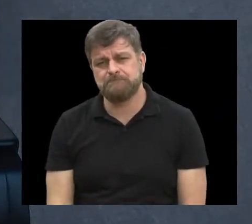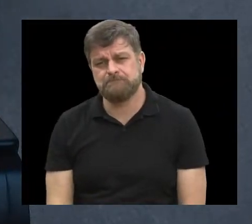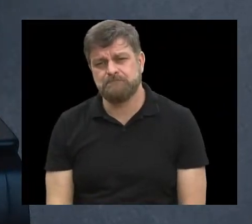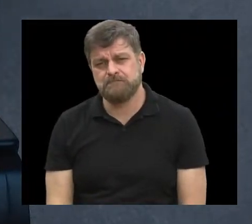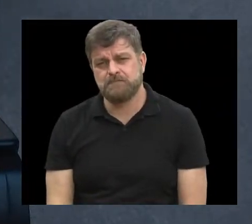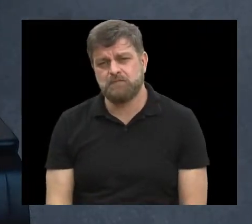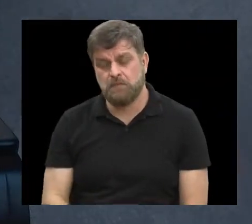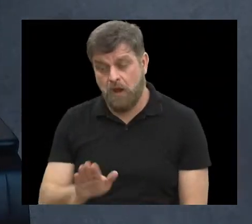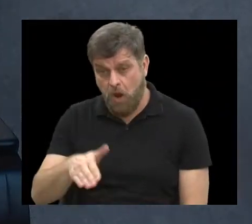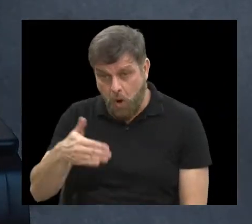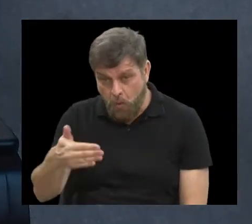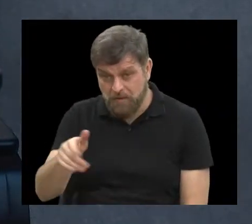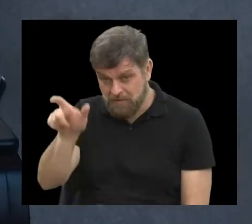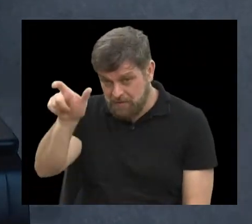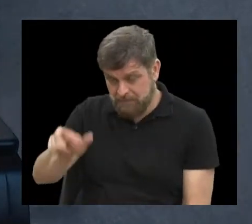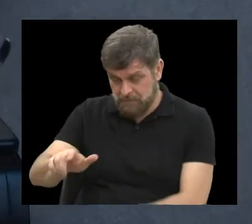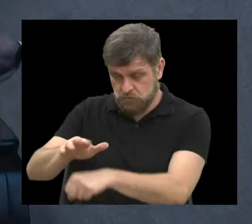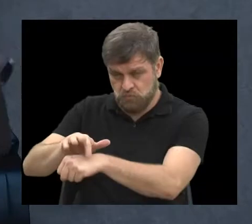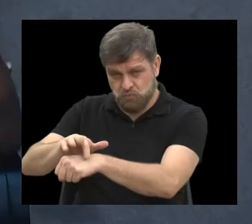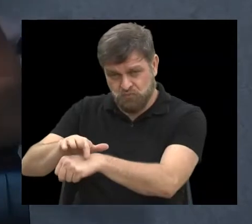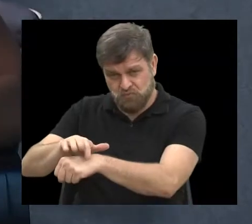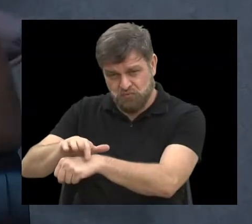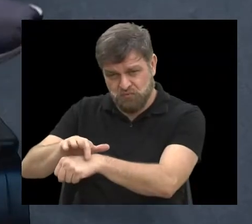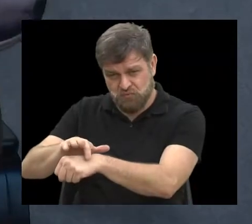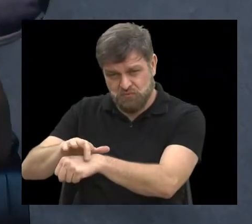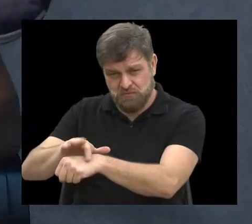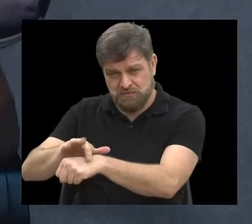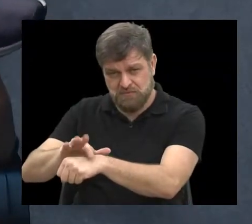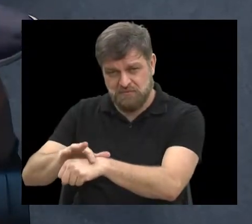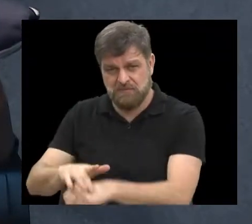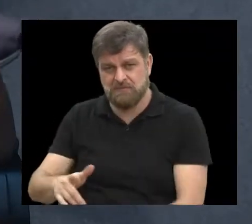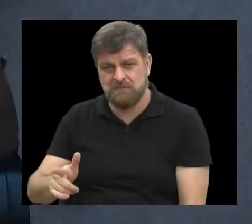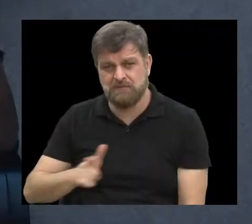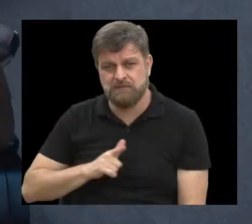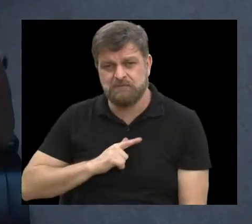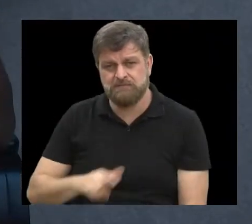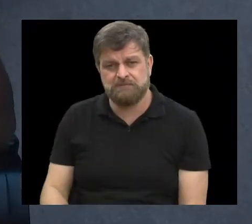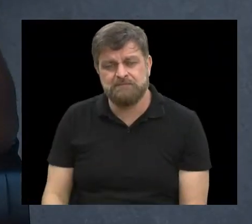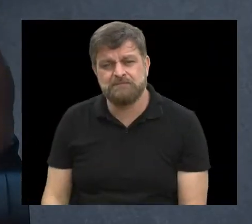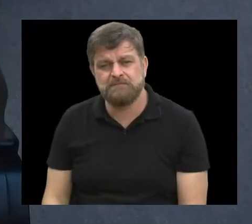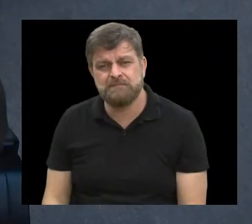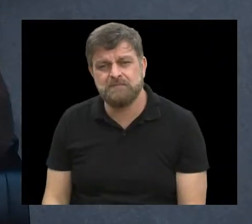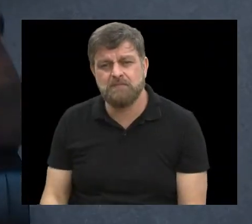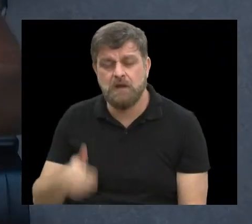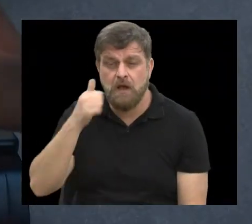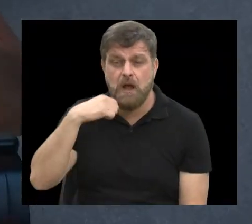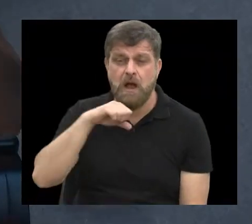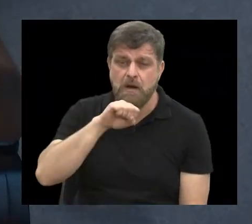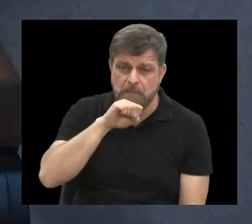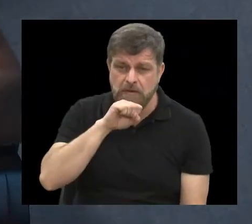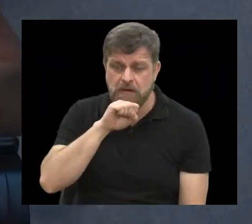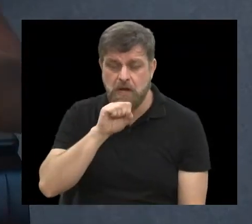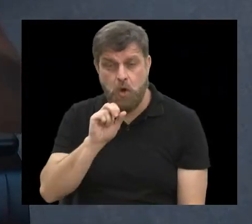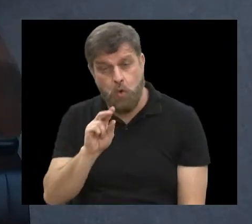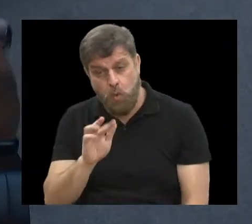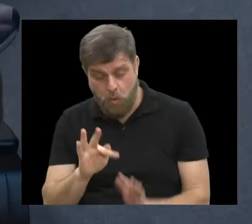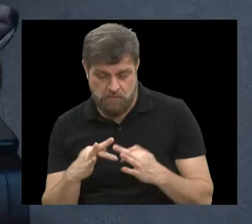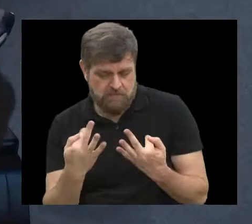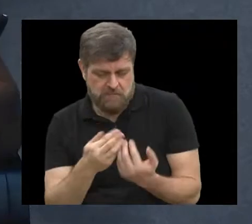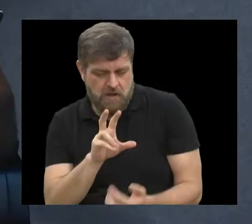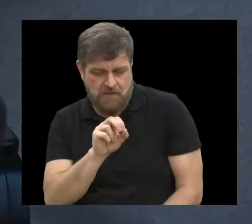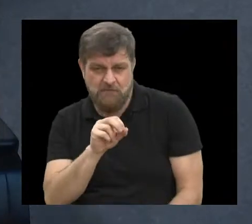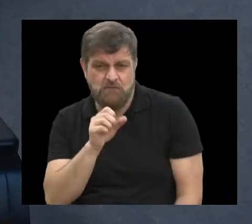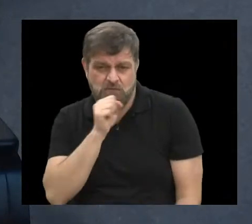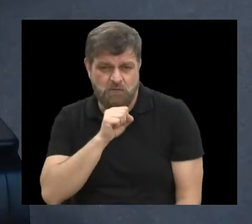de quando o paciente entrou em remissão, a mãe ou familiar, avô,